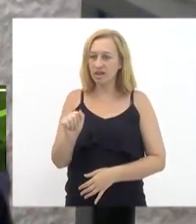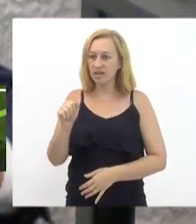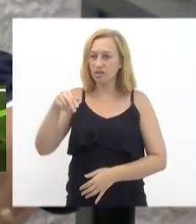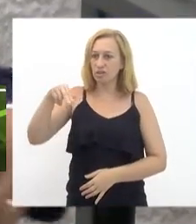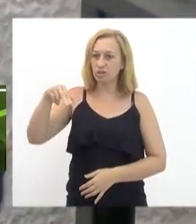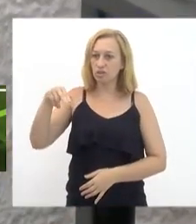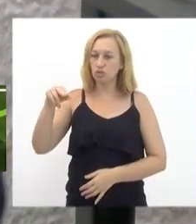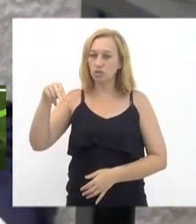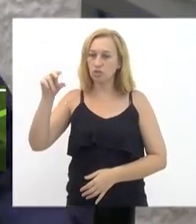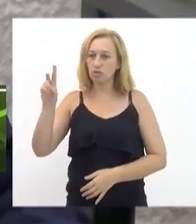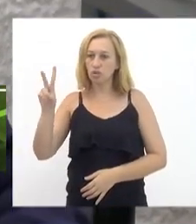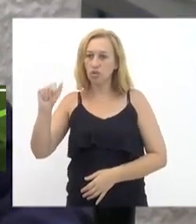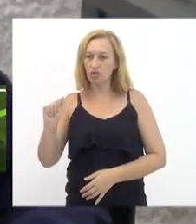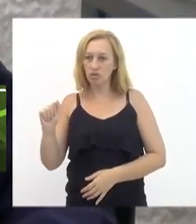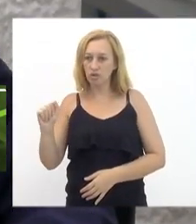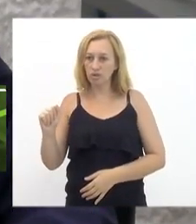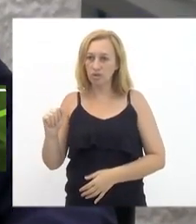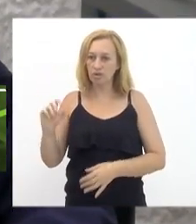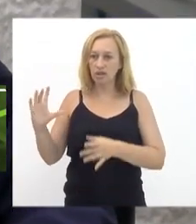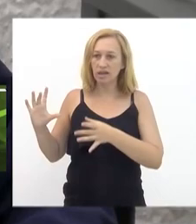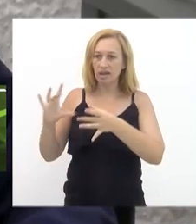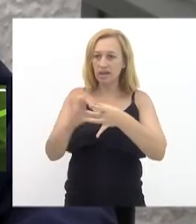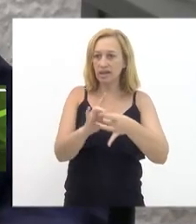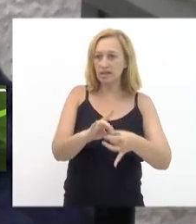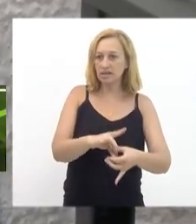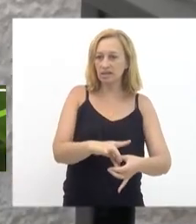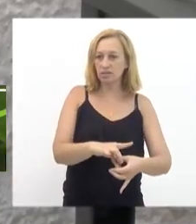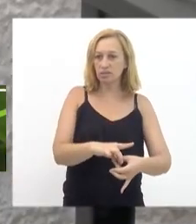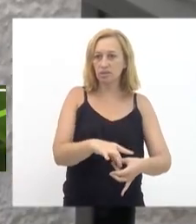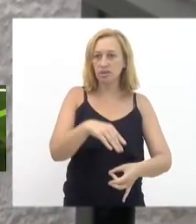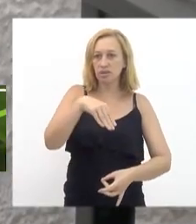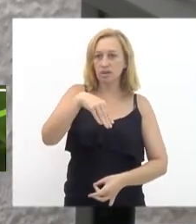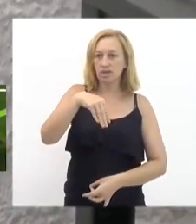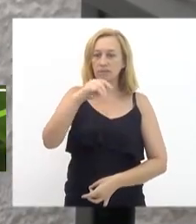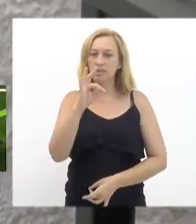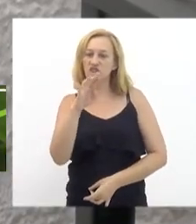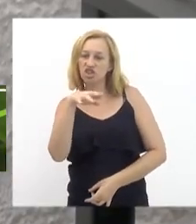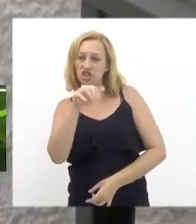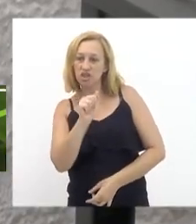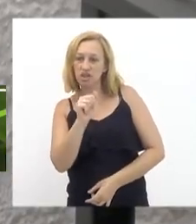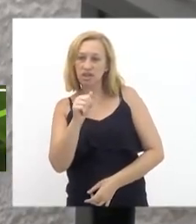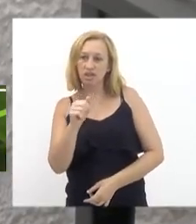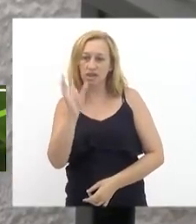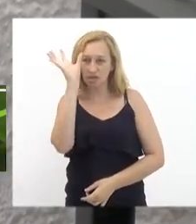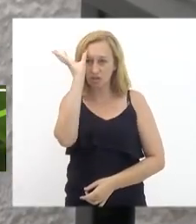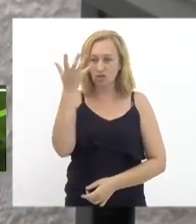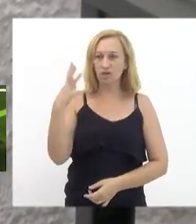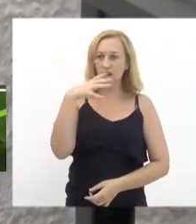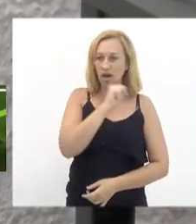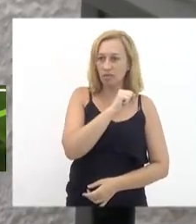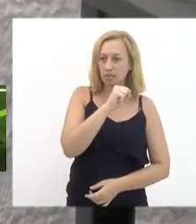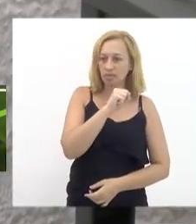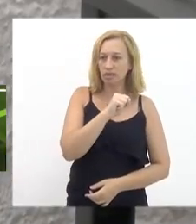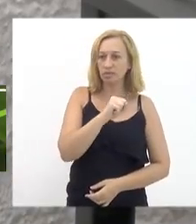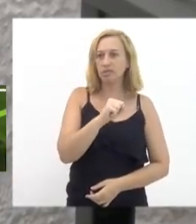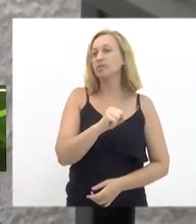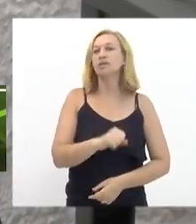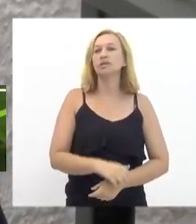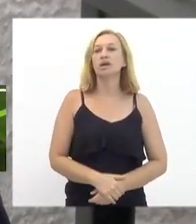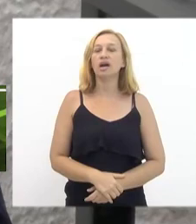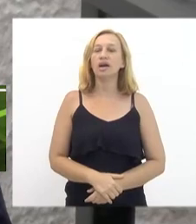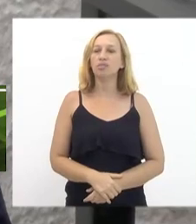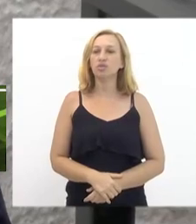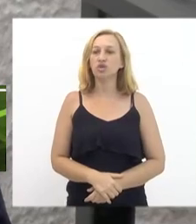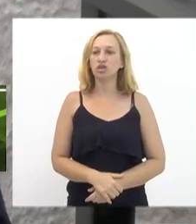ela resolve um problema terrível da ligação que Mesquita Então esse é o governo presente Prefeito diz o que quer e a gente